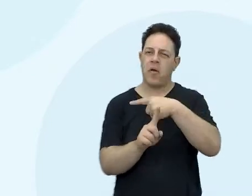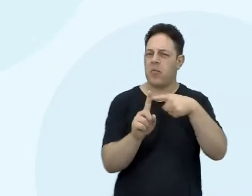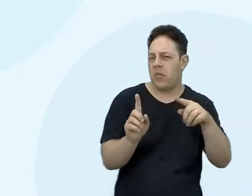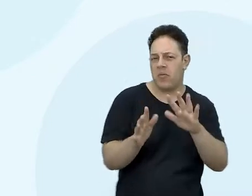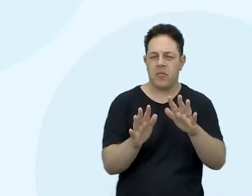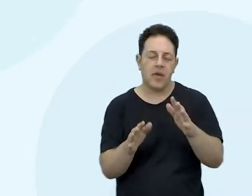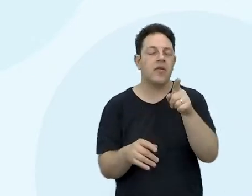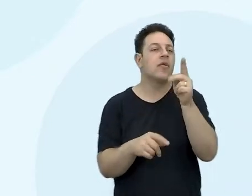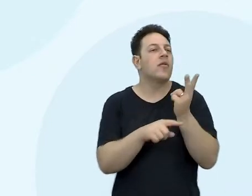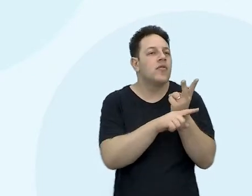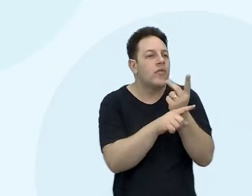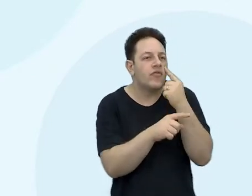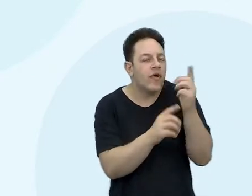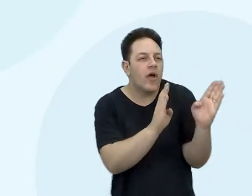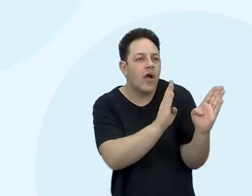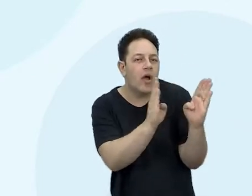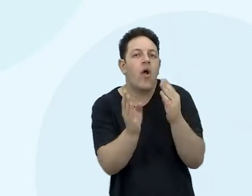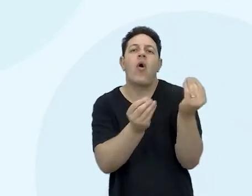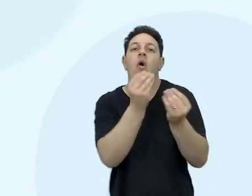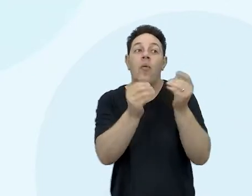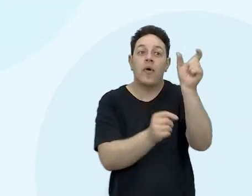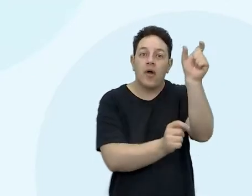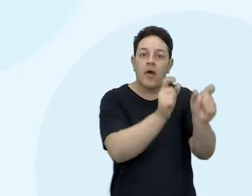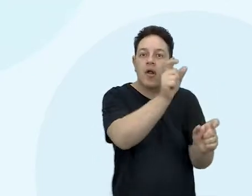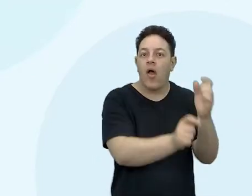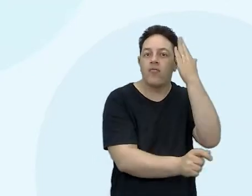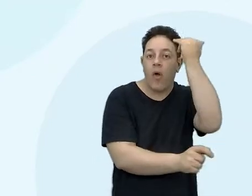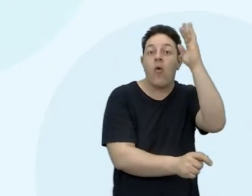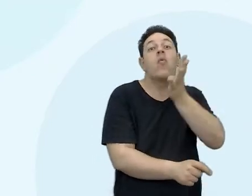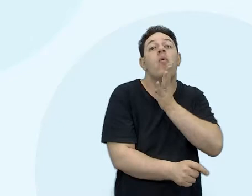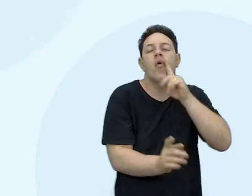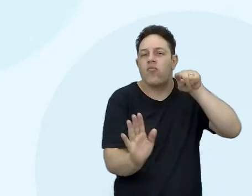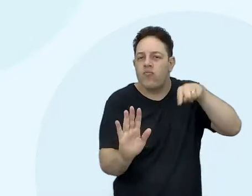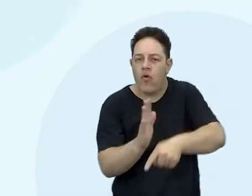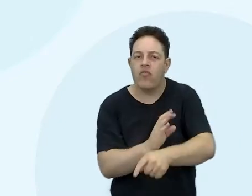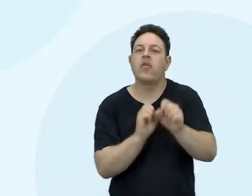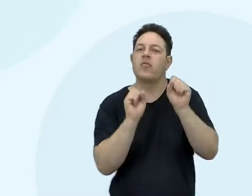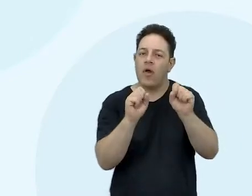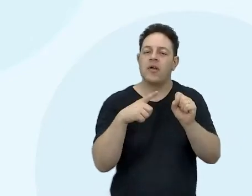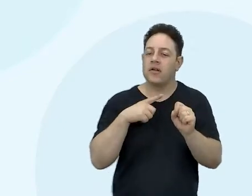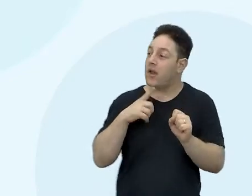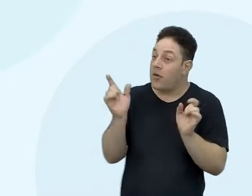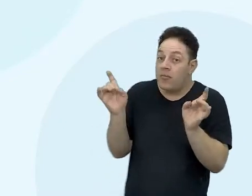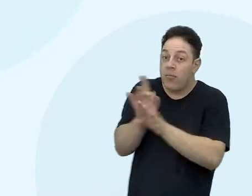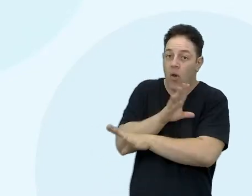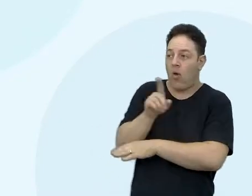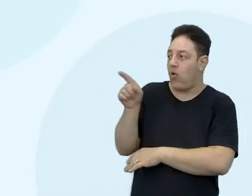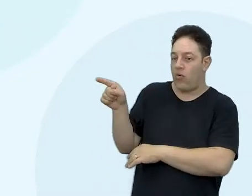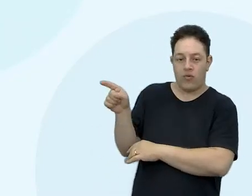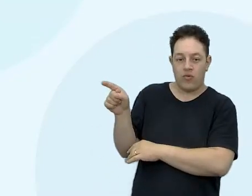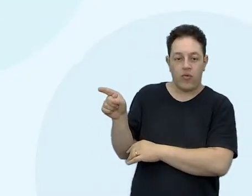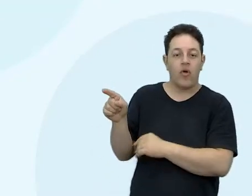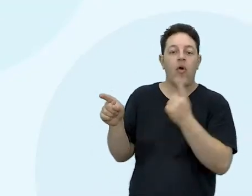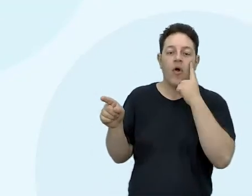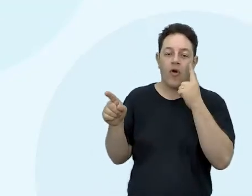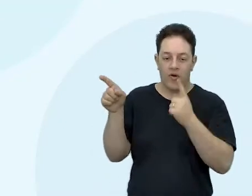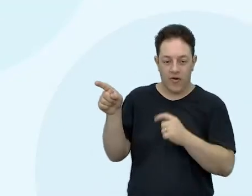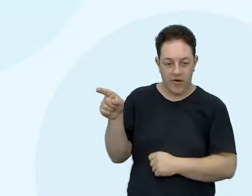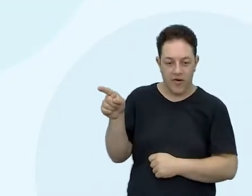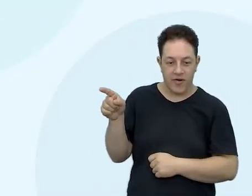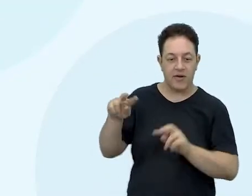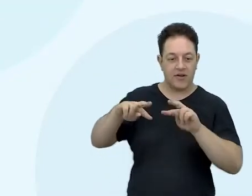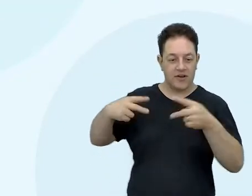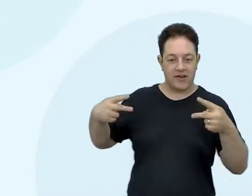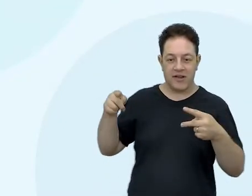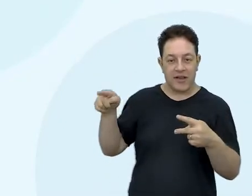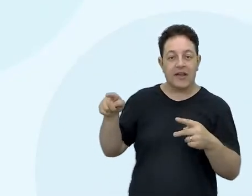isso e respondem essas perguntas. Então vocês, ó, eu estou deixando aí o recorte do trecho, ó, neste link,